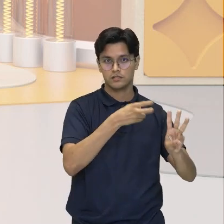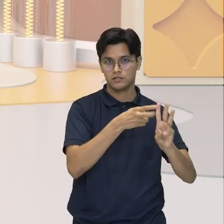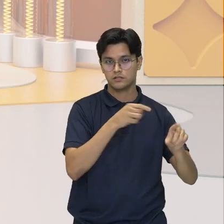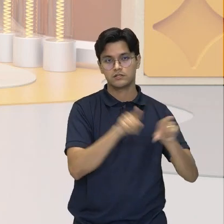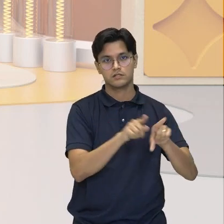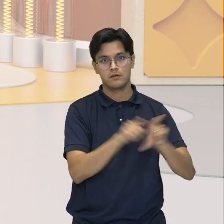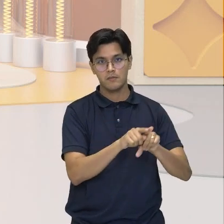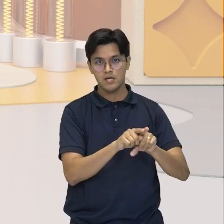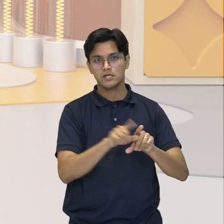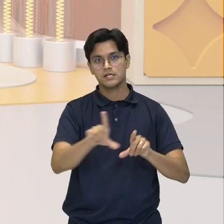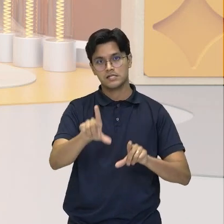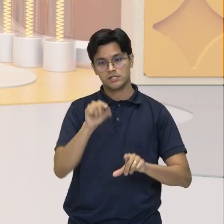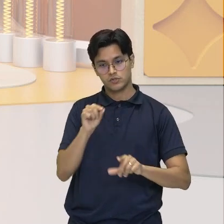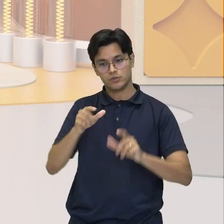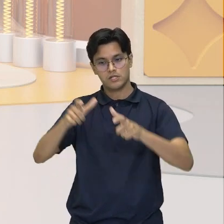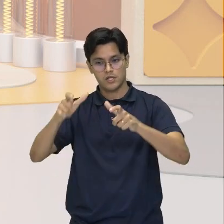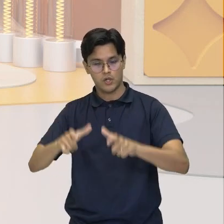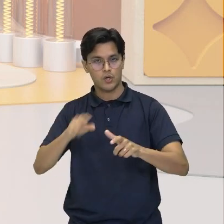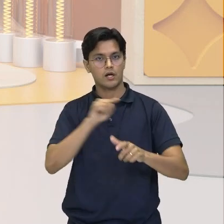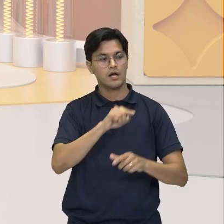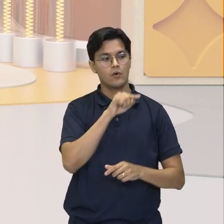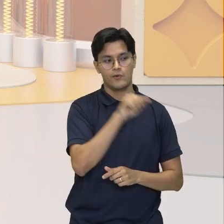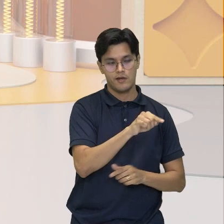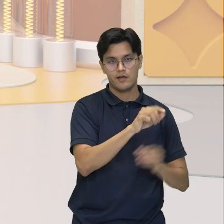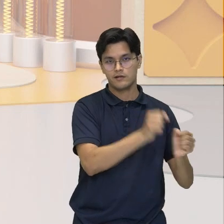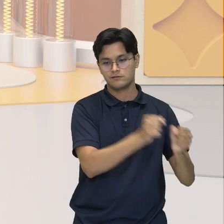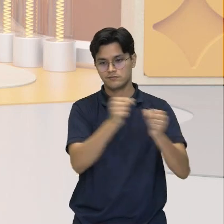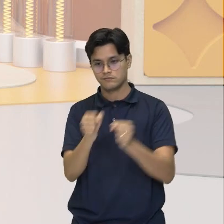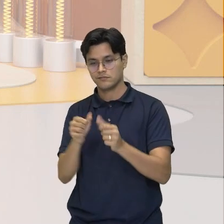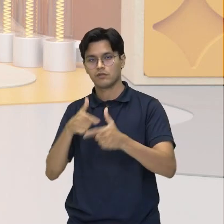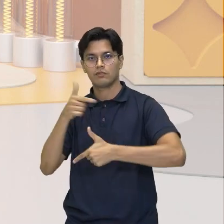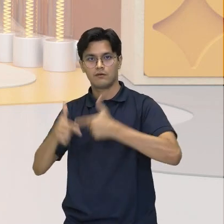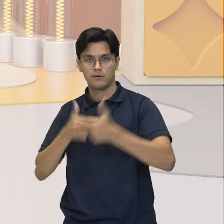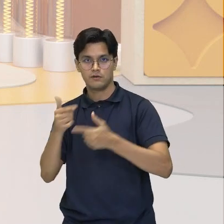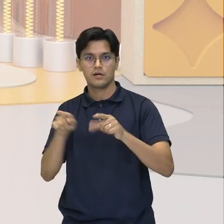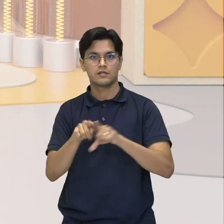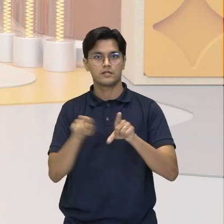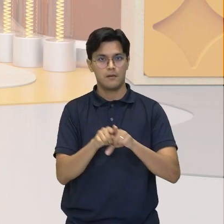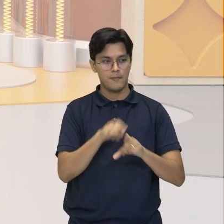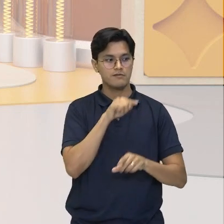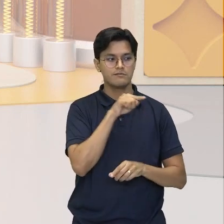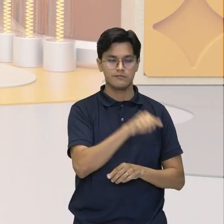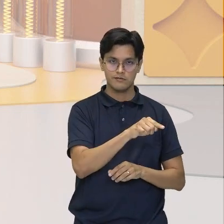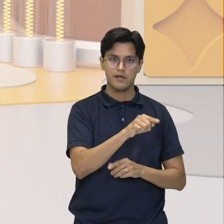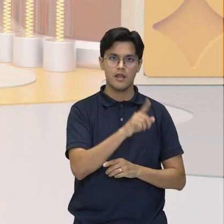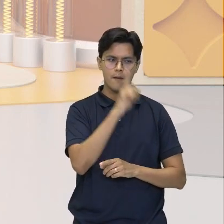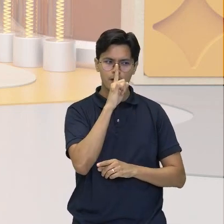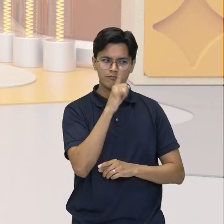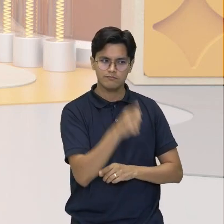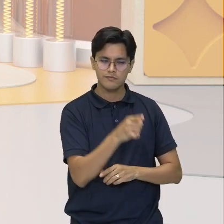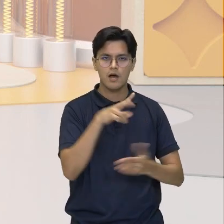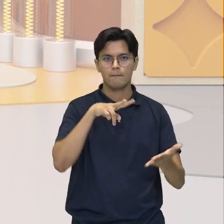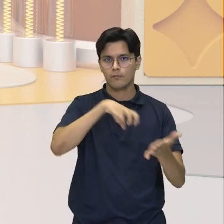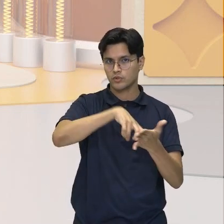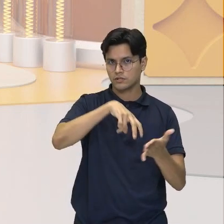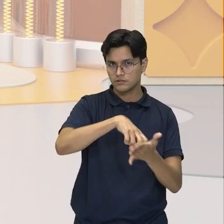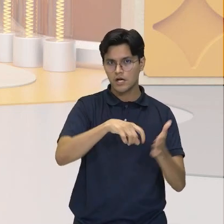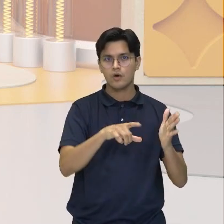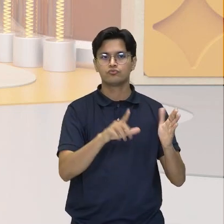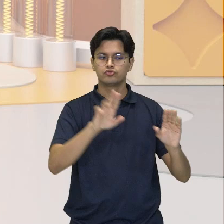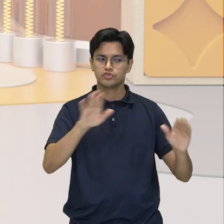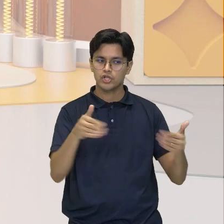vão trabalhar, além de aplicar punições, tratar das leis dentro das aldeias